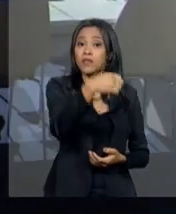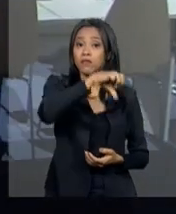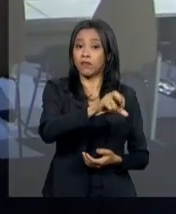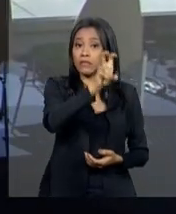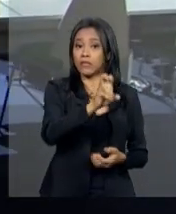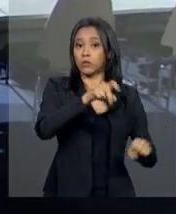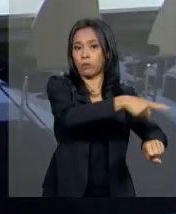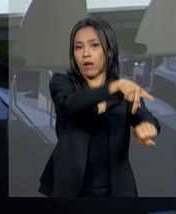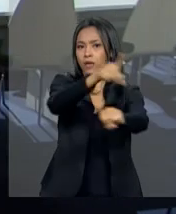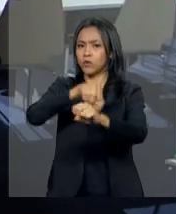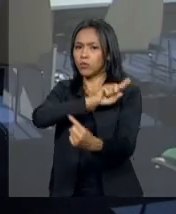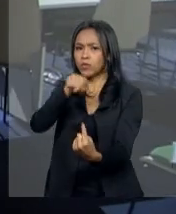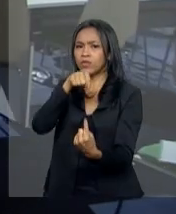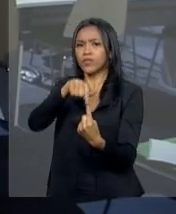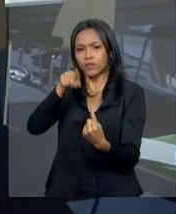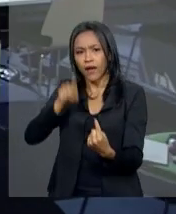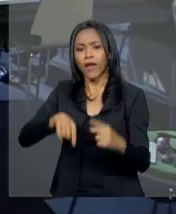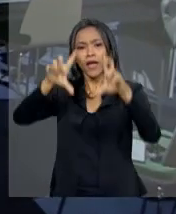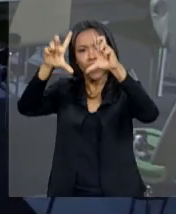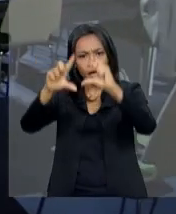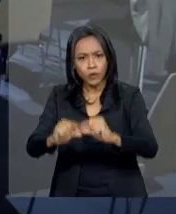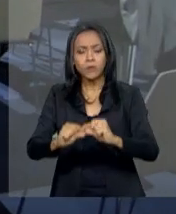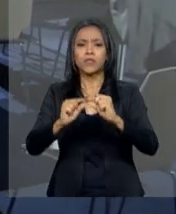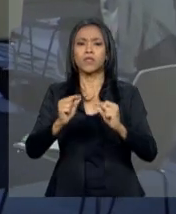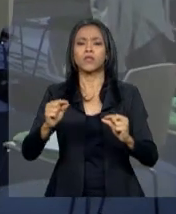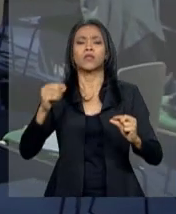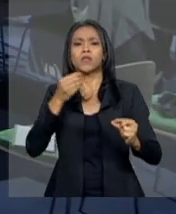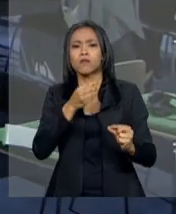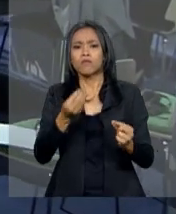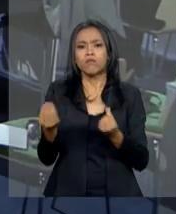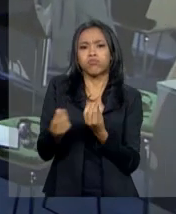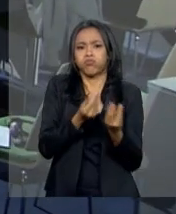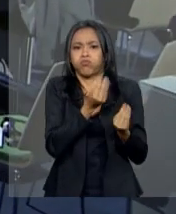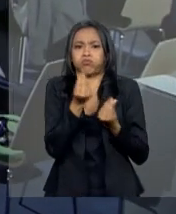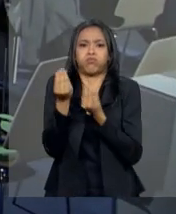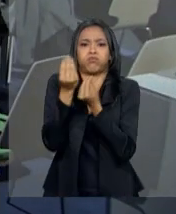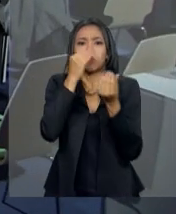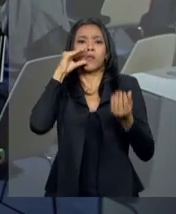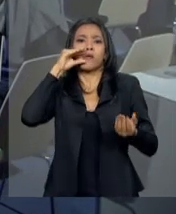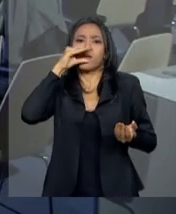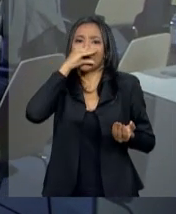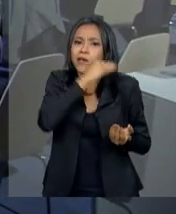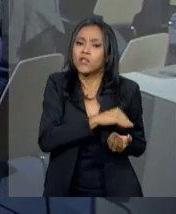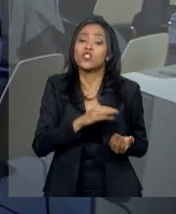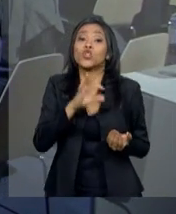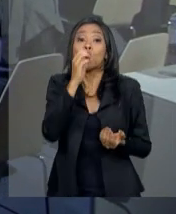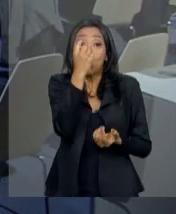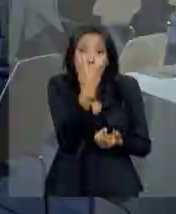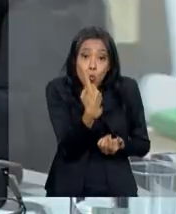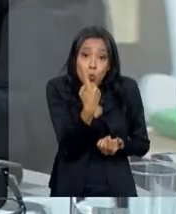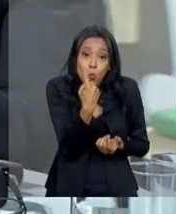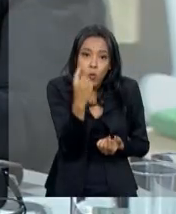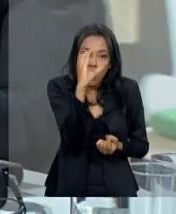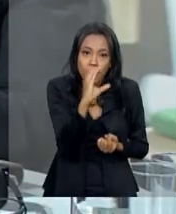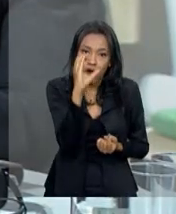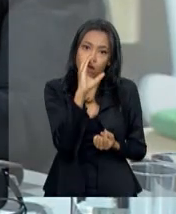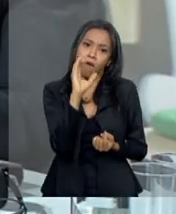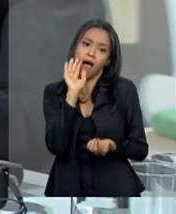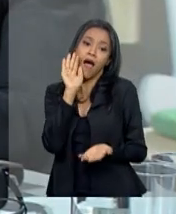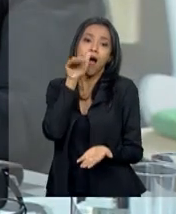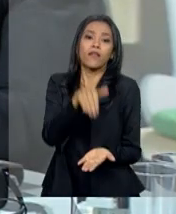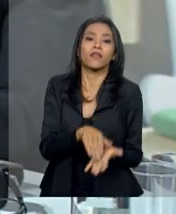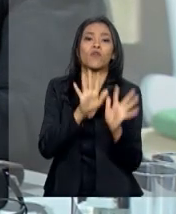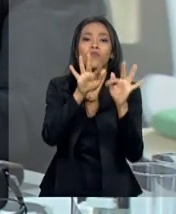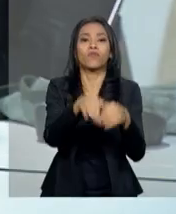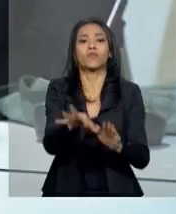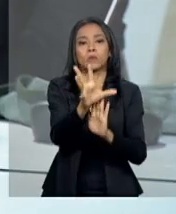pacto objetivo é limitar o aumento da temperatura média do planeta a um grau e meio até o fim do século pra isso cada